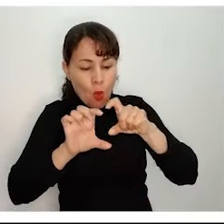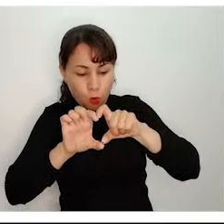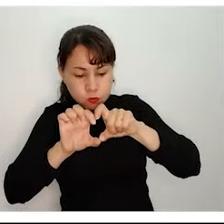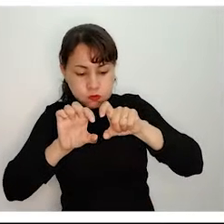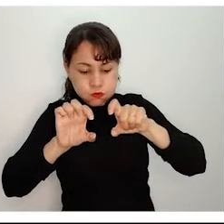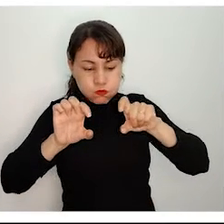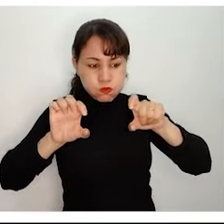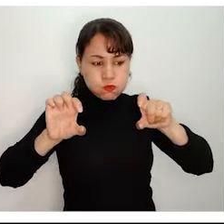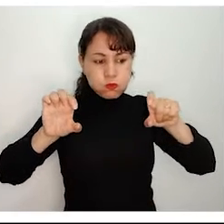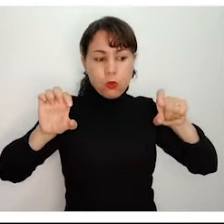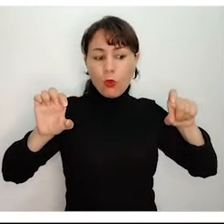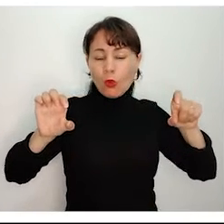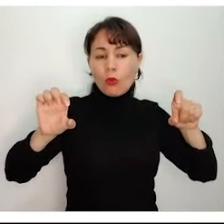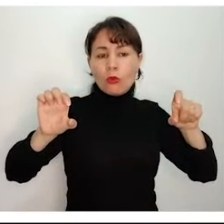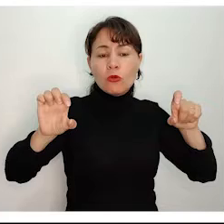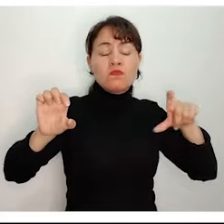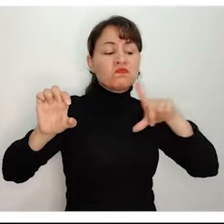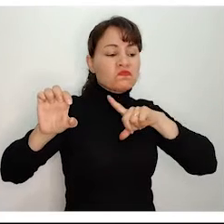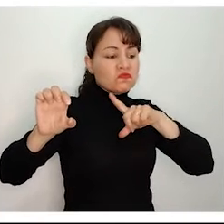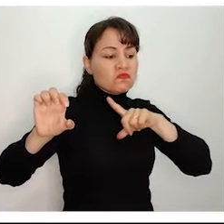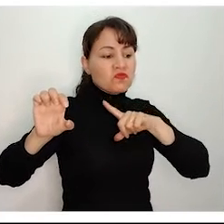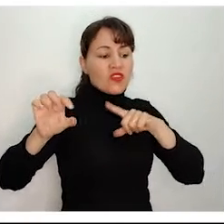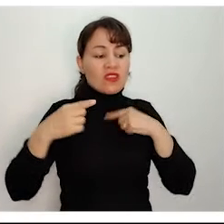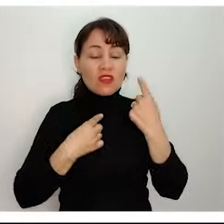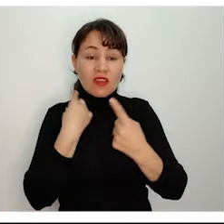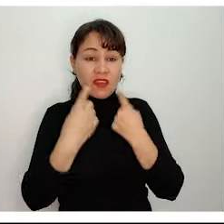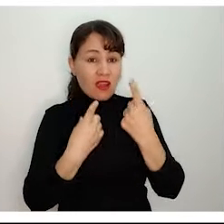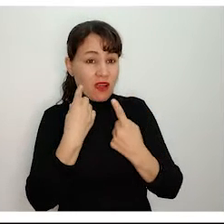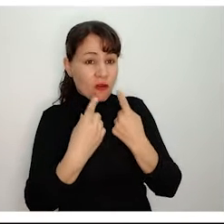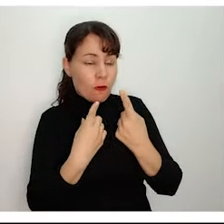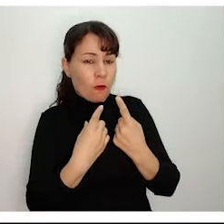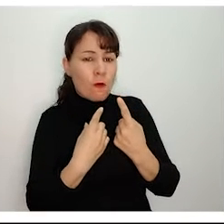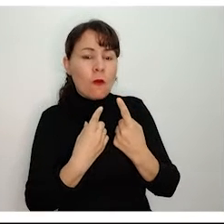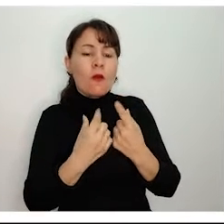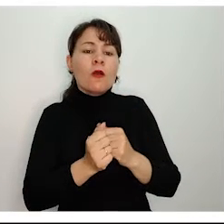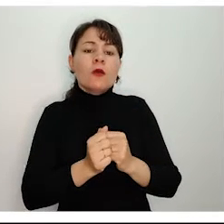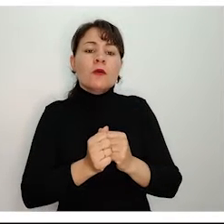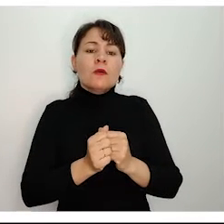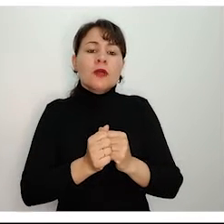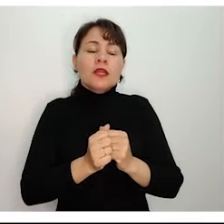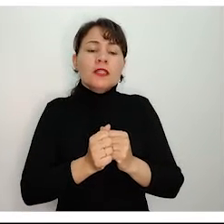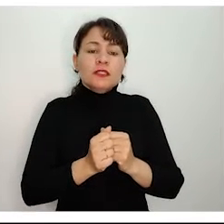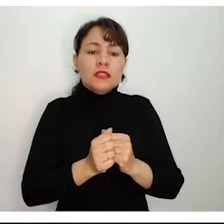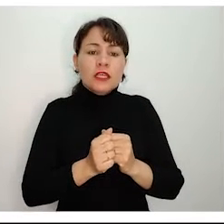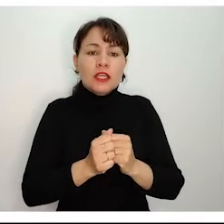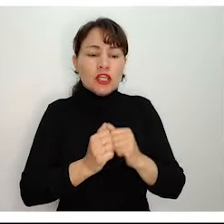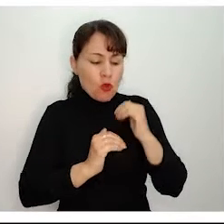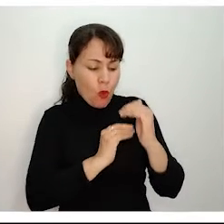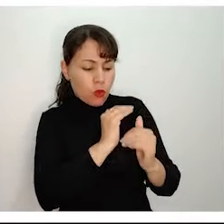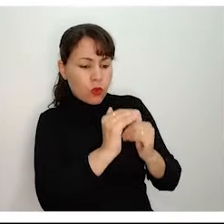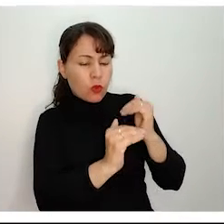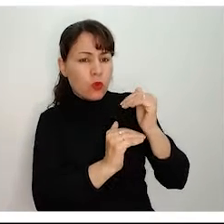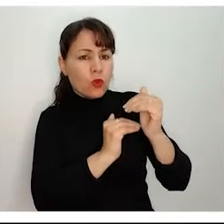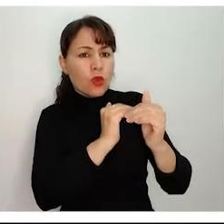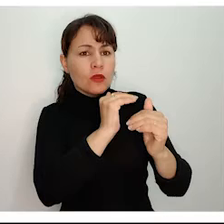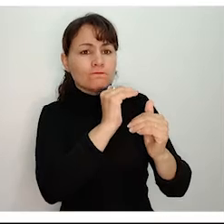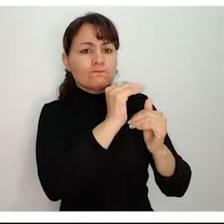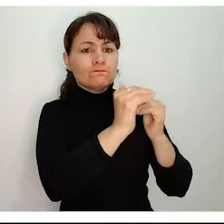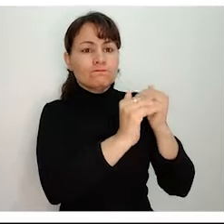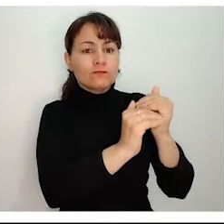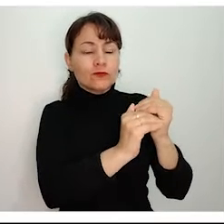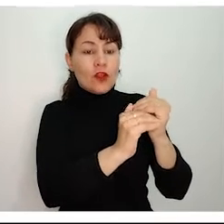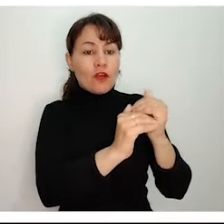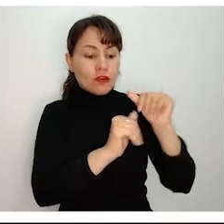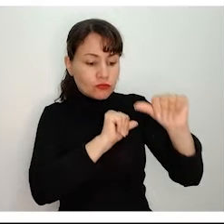num tubo, e esse tubo vai ter algumas vesículas e que com o avançar